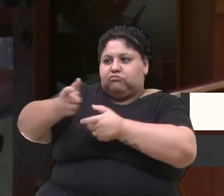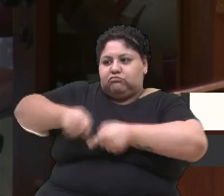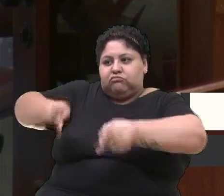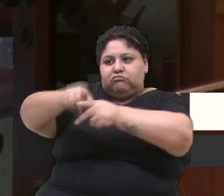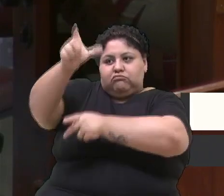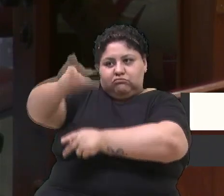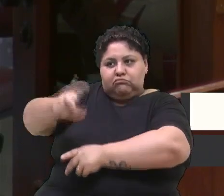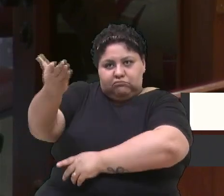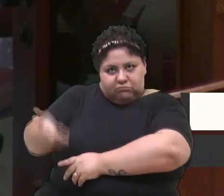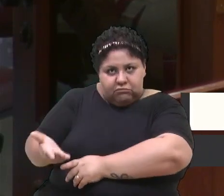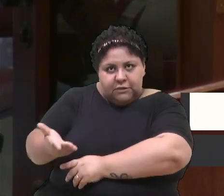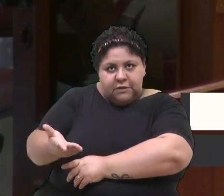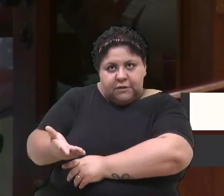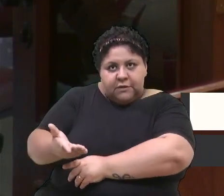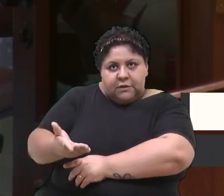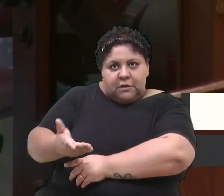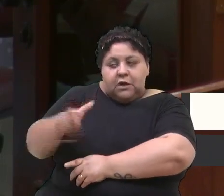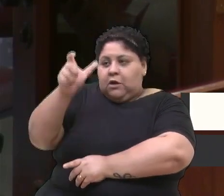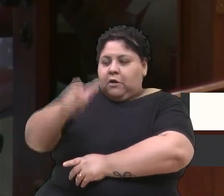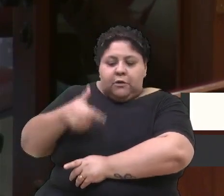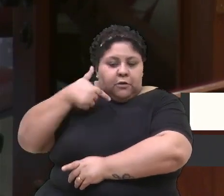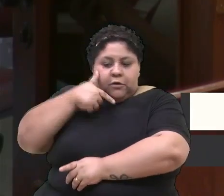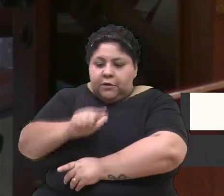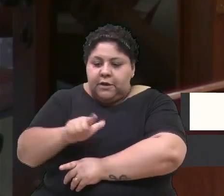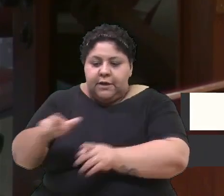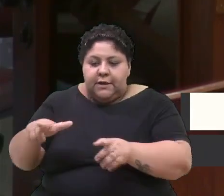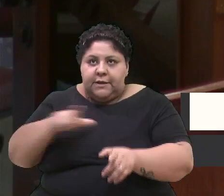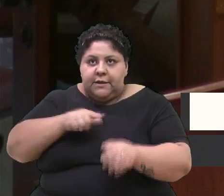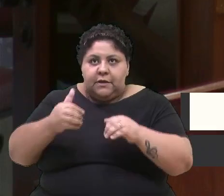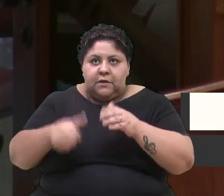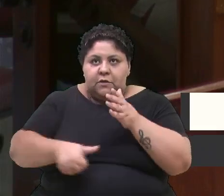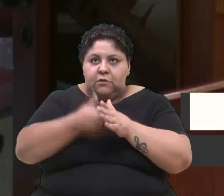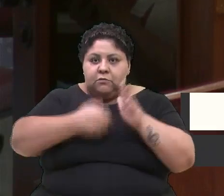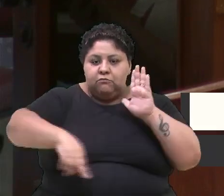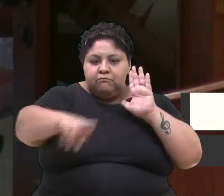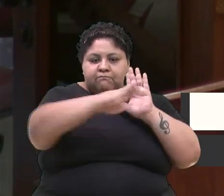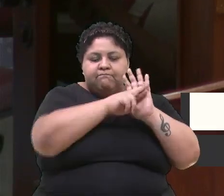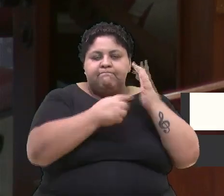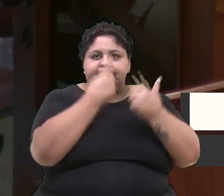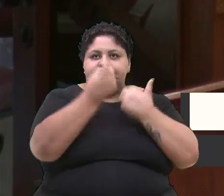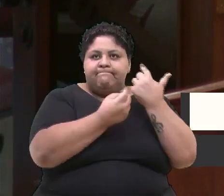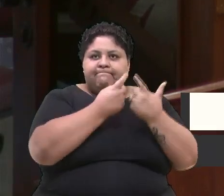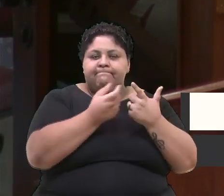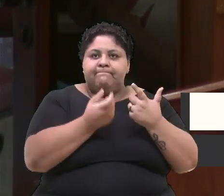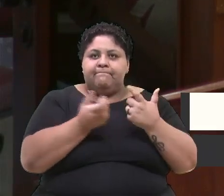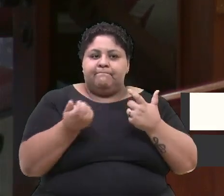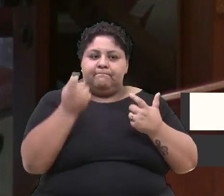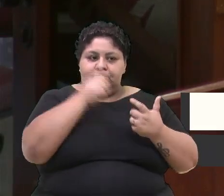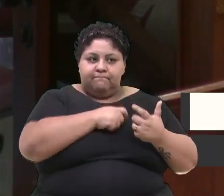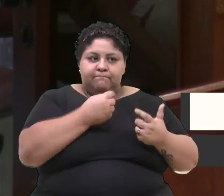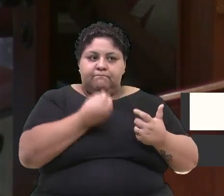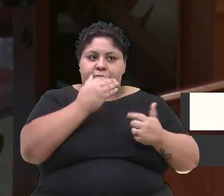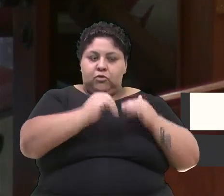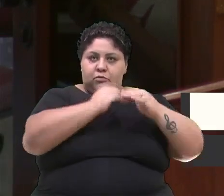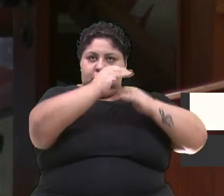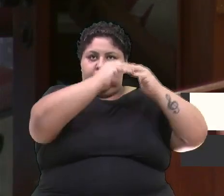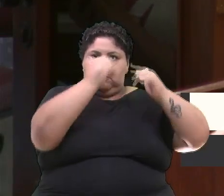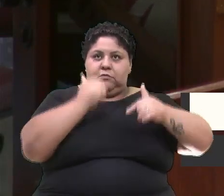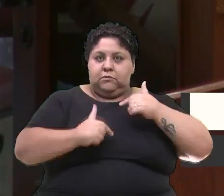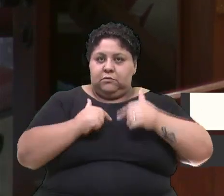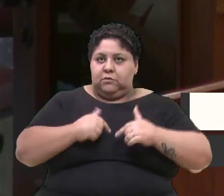aqueles que conseguem obter os melhores resultados. Algumas competências necessárias para o bom desempenho da função são a